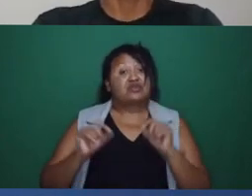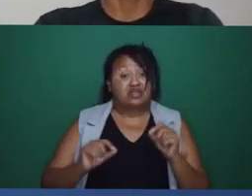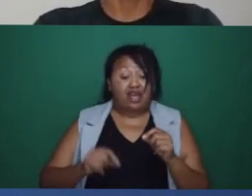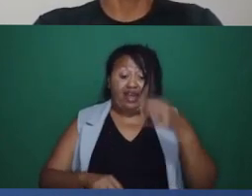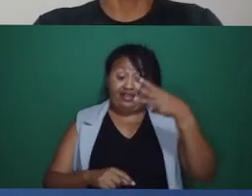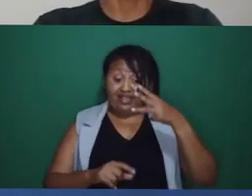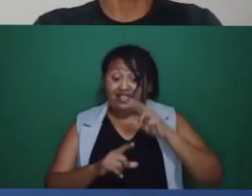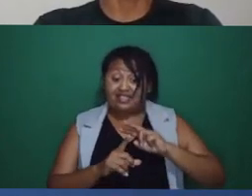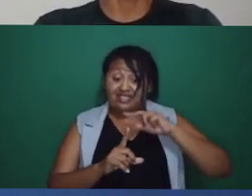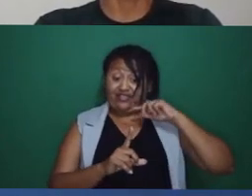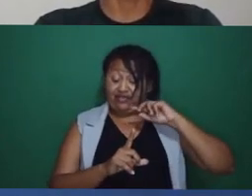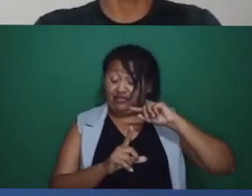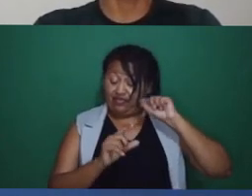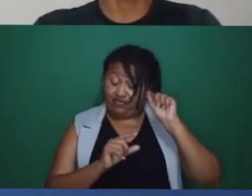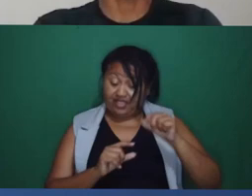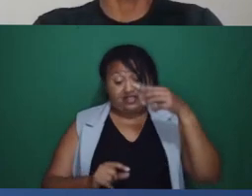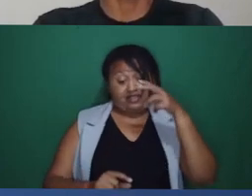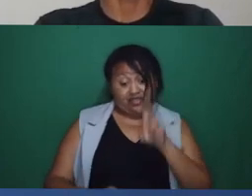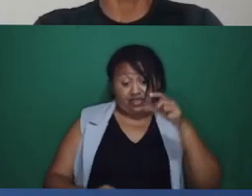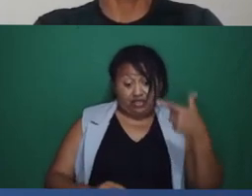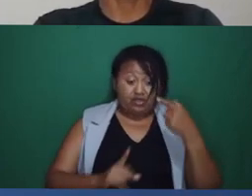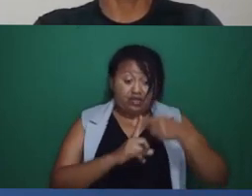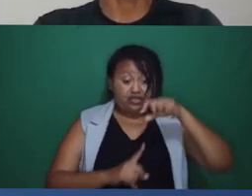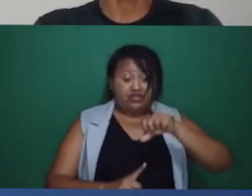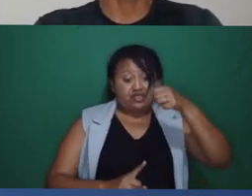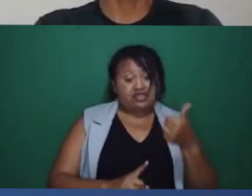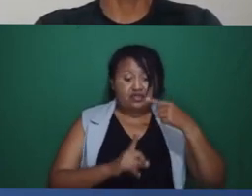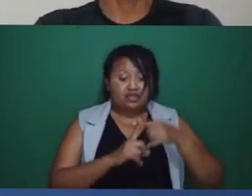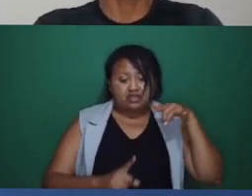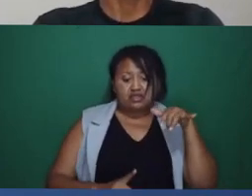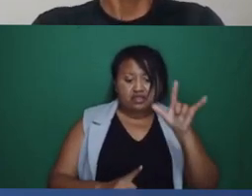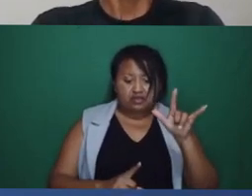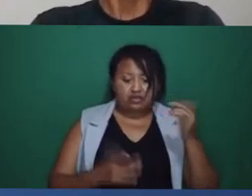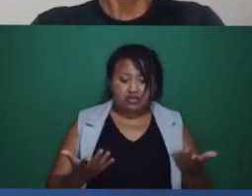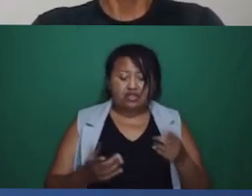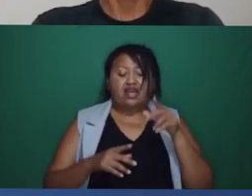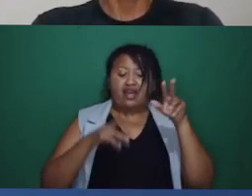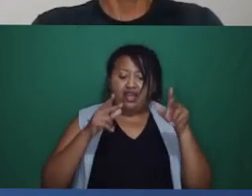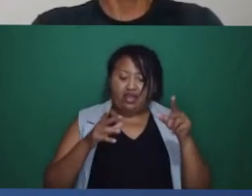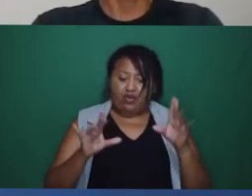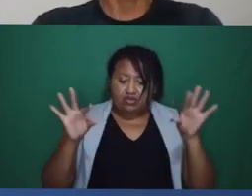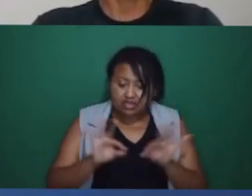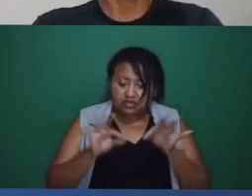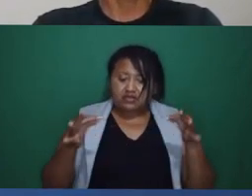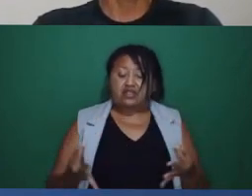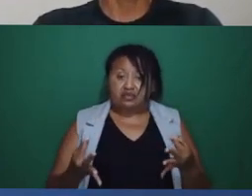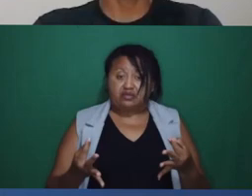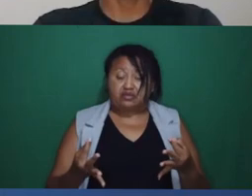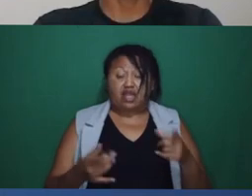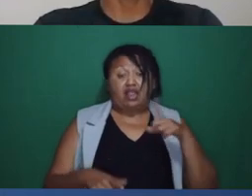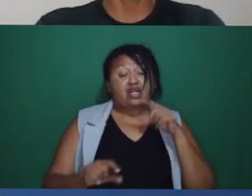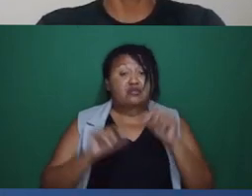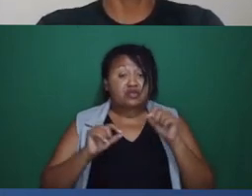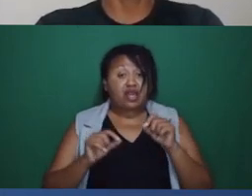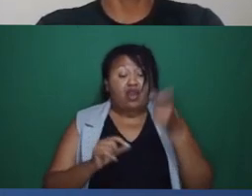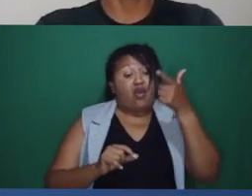três vezes 52 mais 96 mais Y simplificando aqui a expressão nós